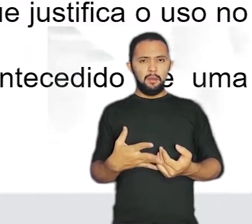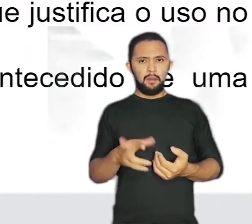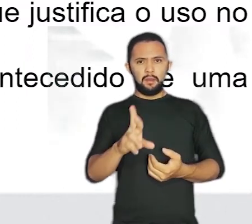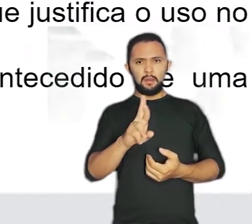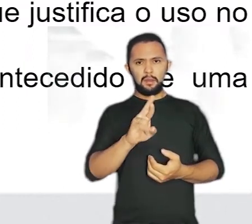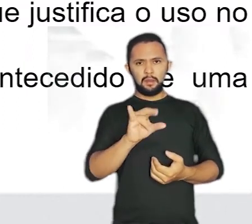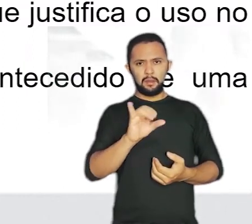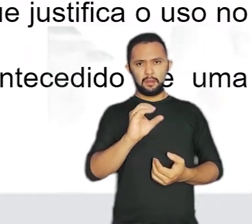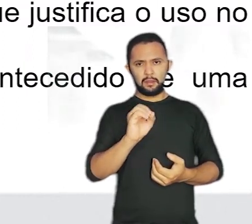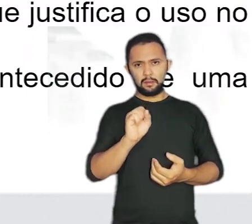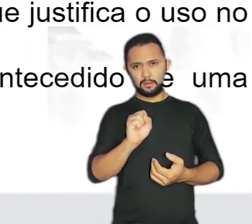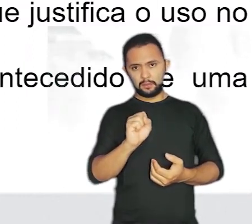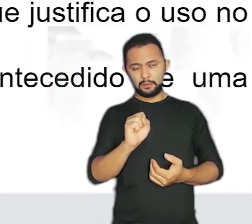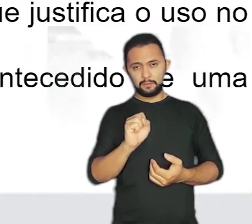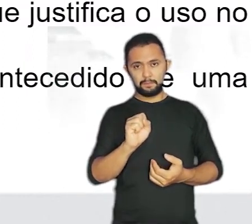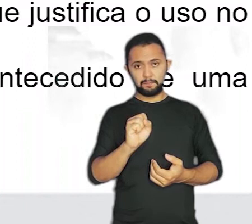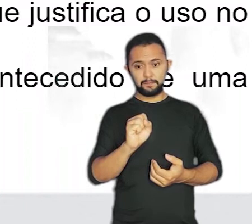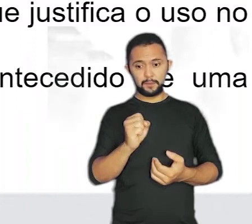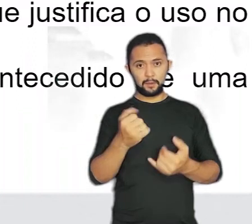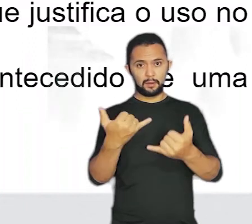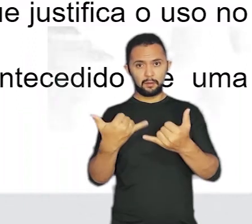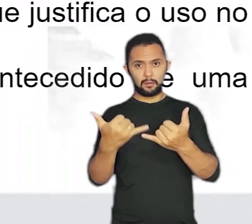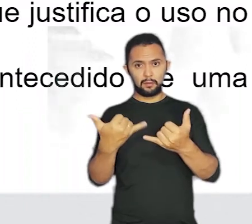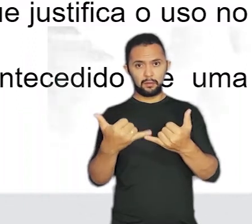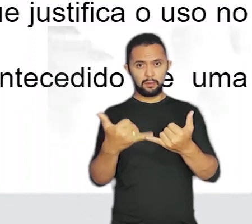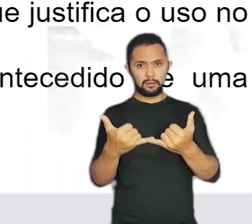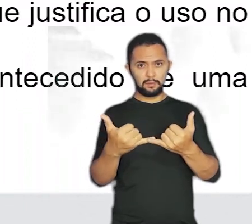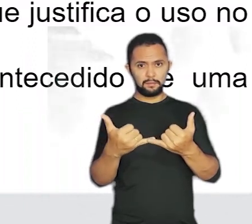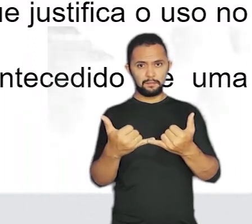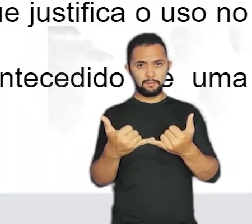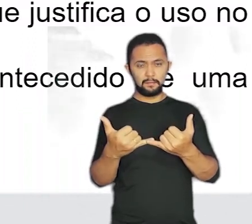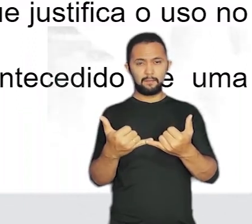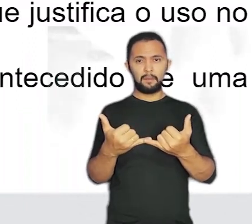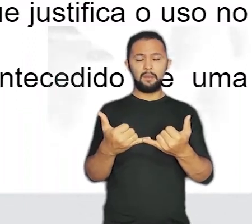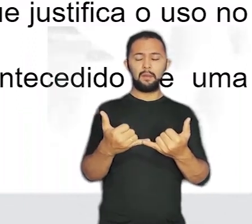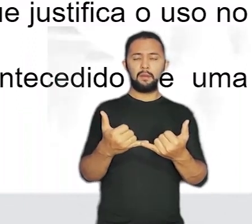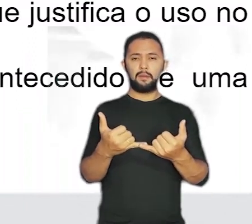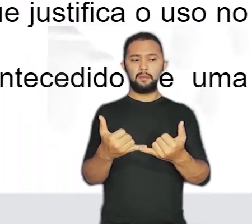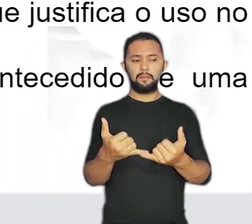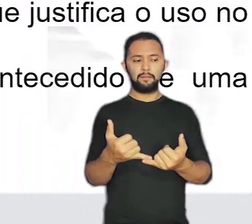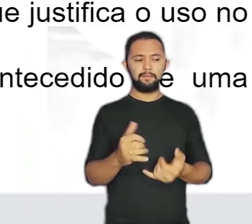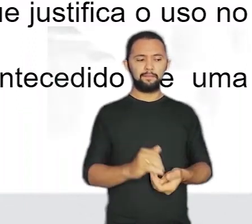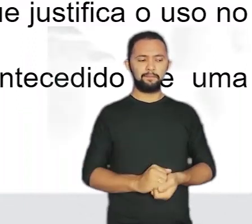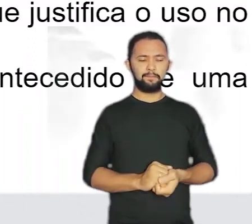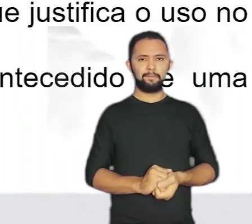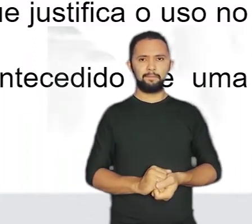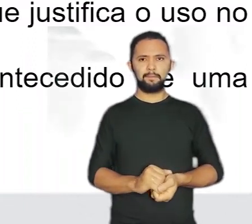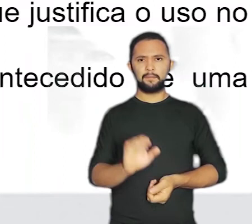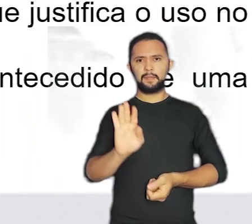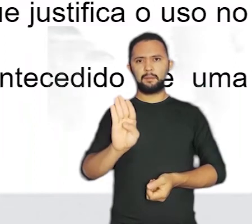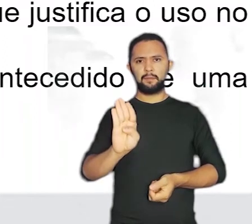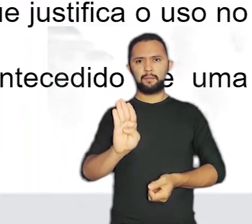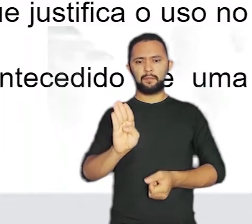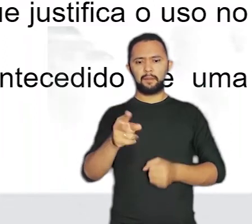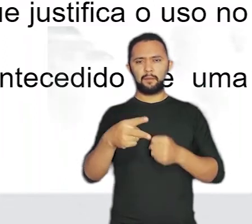verbo haver está no singular. E aí ele está dizendo que a concordância está correta porque o verbo haver ele é impessoal. B. A forma verbal